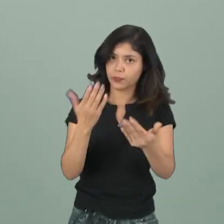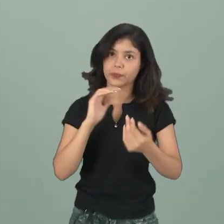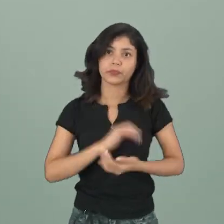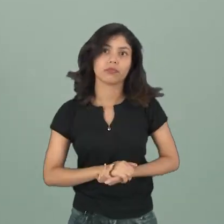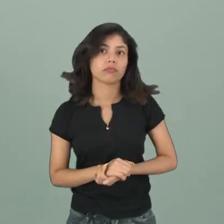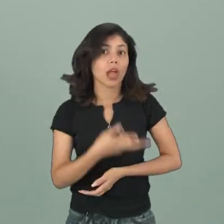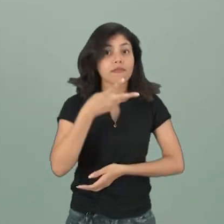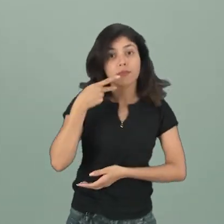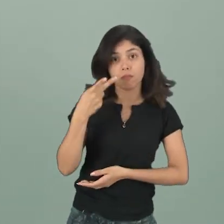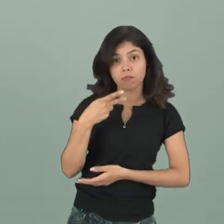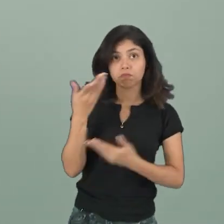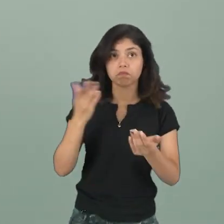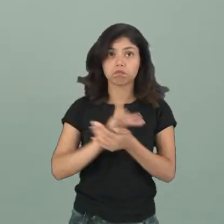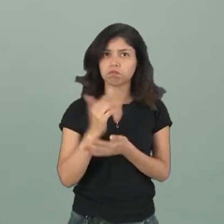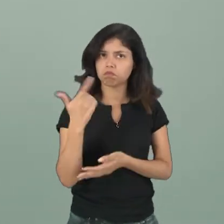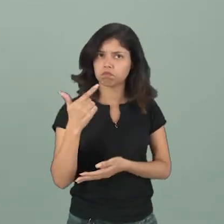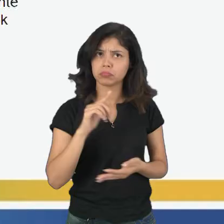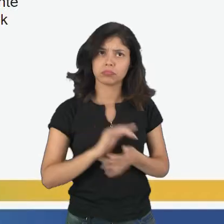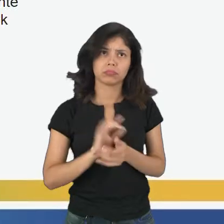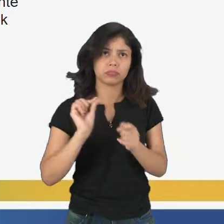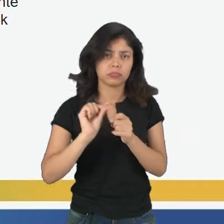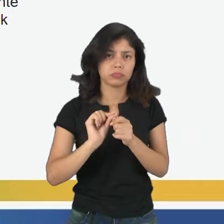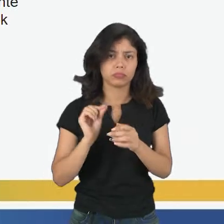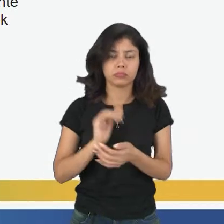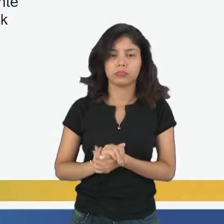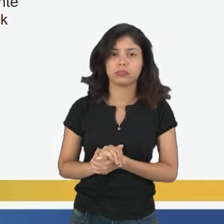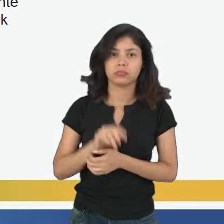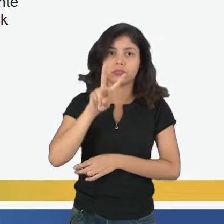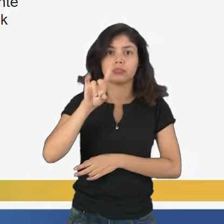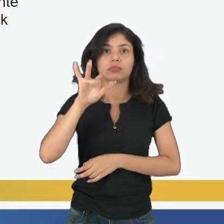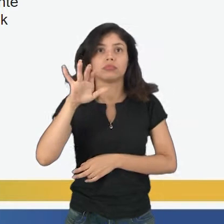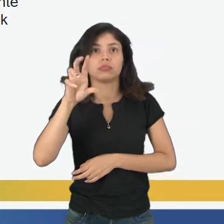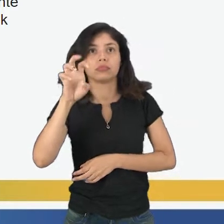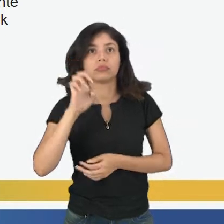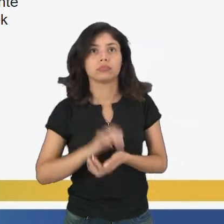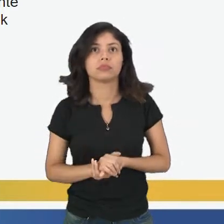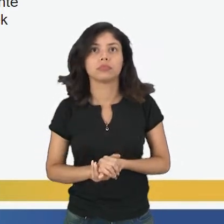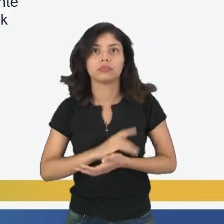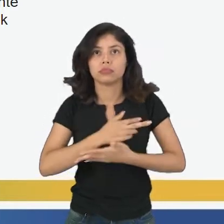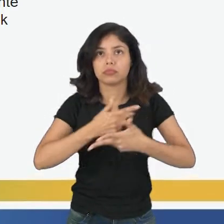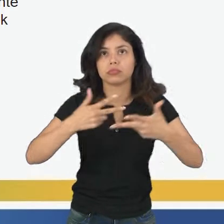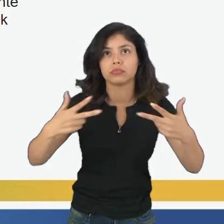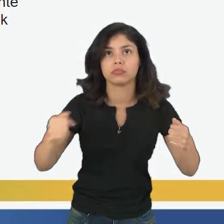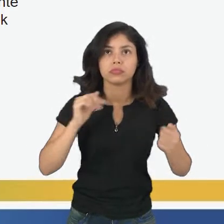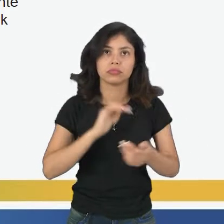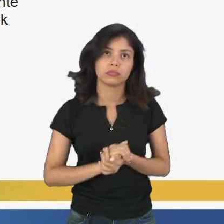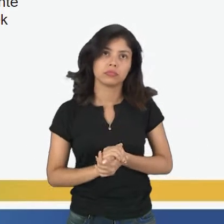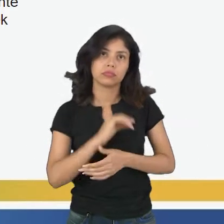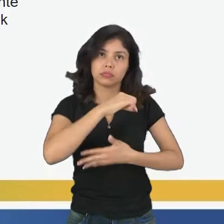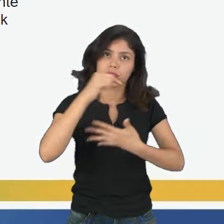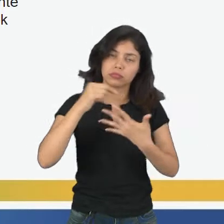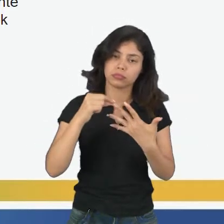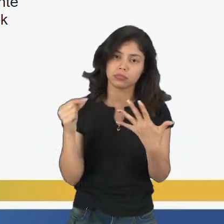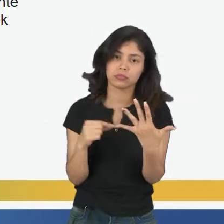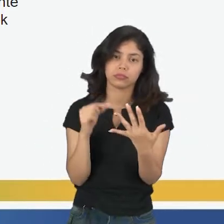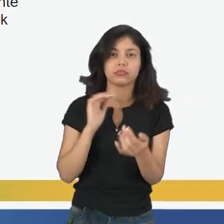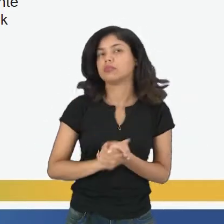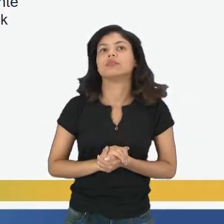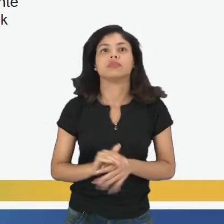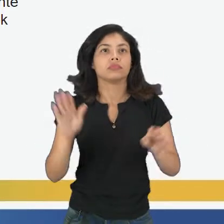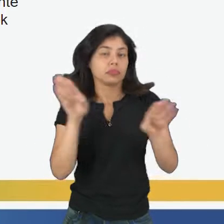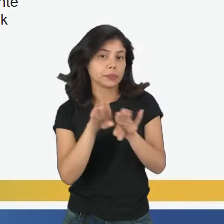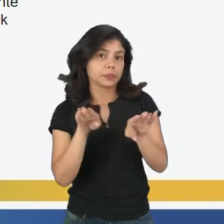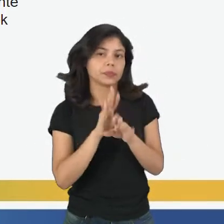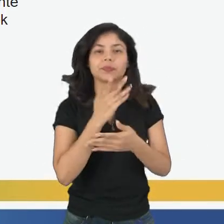Então aí ele vai dizer, não é formado apenas de volumes, que são essas coisas, né? São esses elementos que eu acabei de citar, mas também